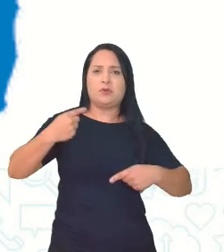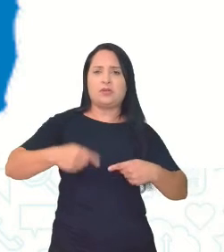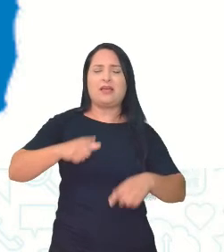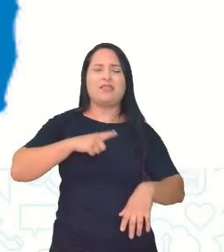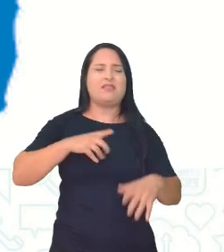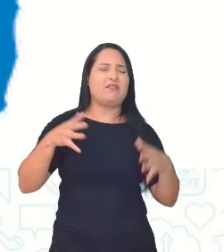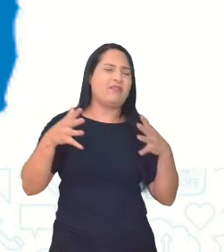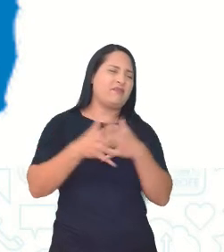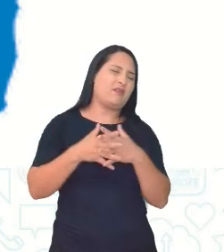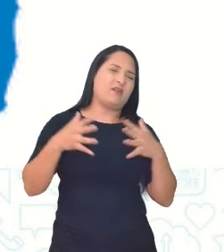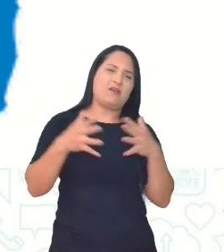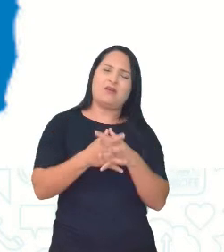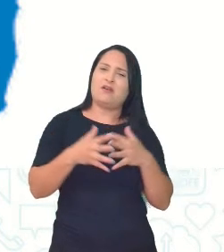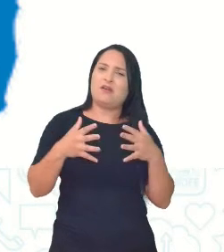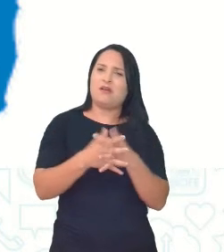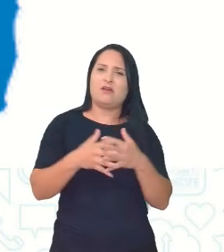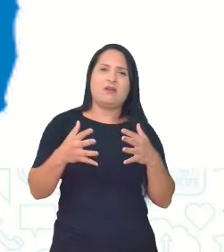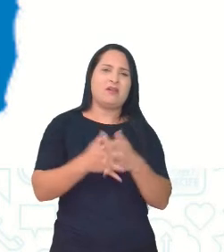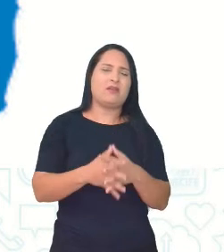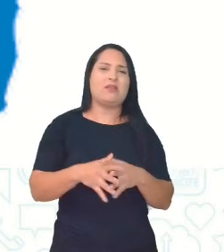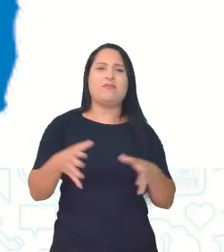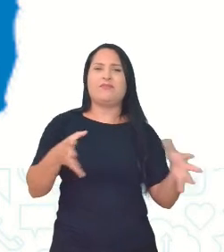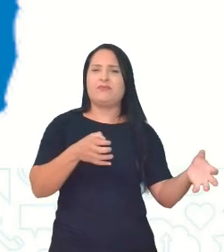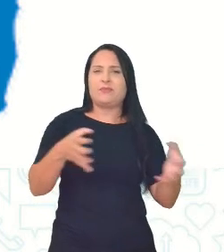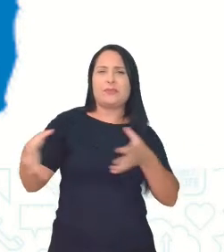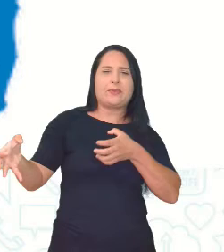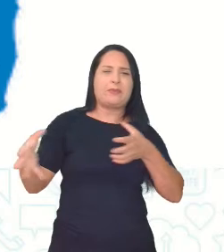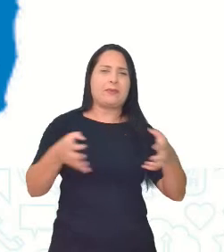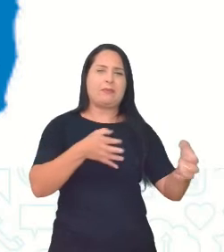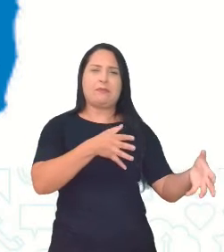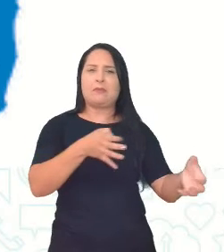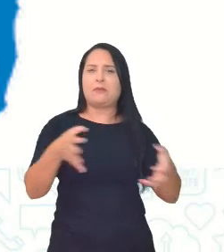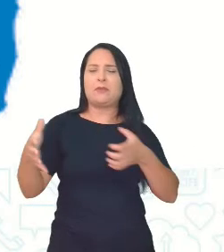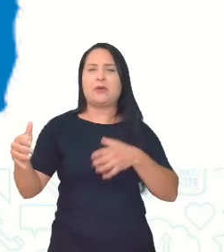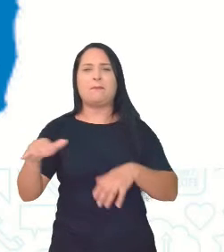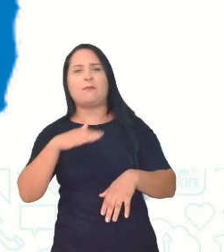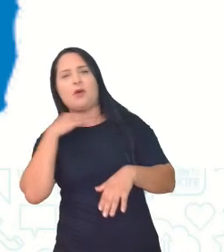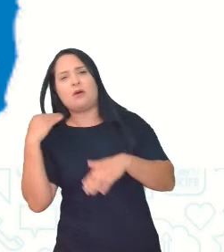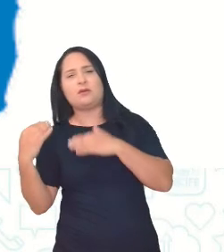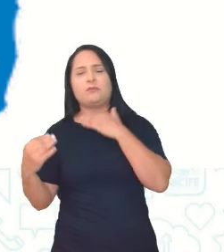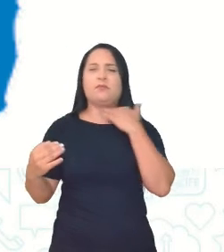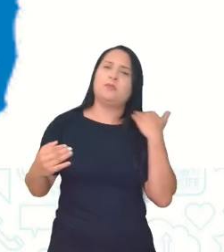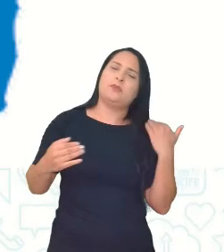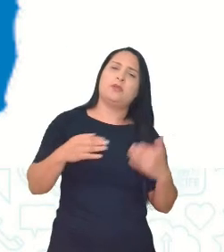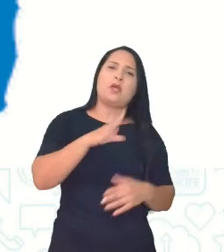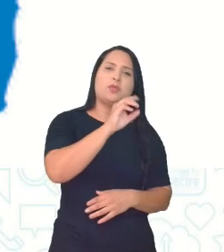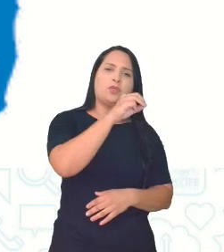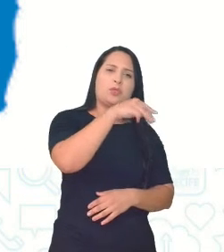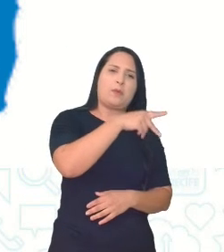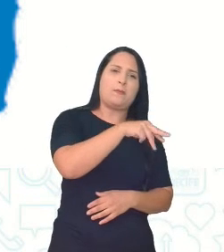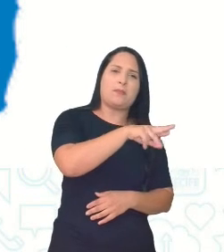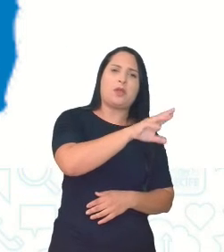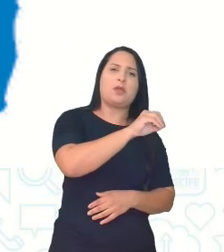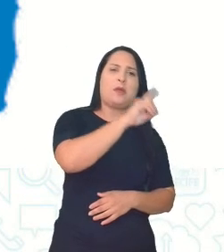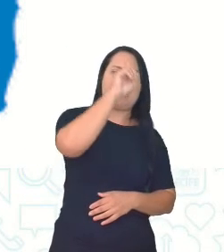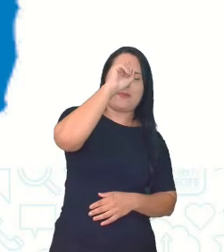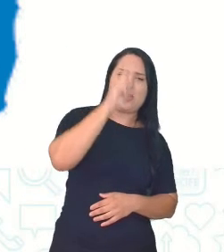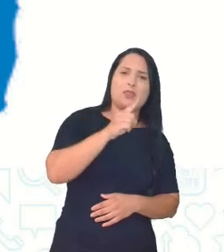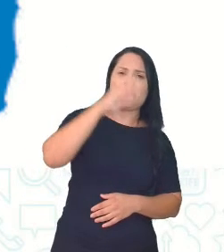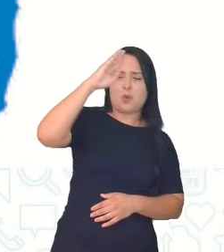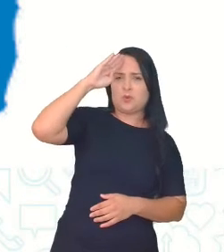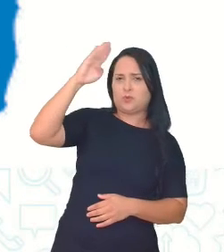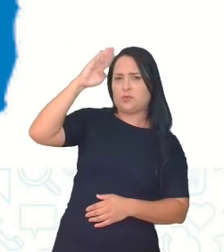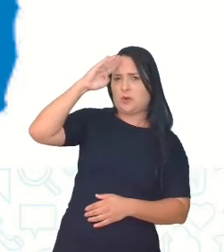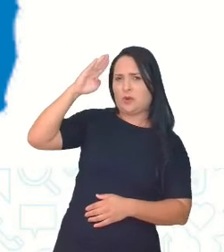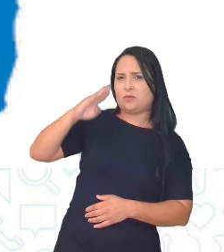vários confrontos, né? Muitas mortes, inclusive Dom Pedro mandou alguns soldados, né, para reprimir